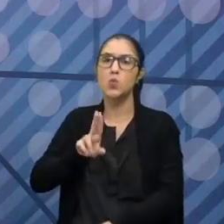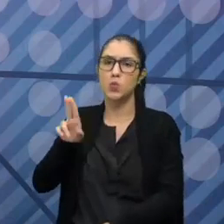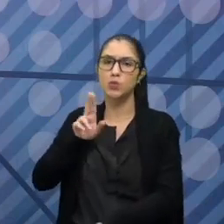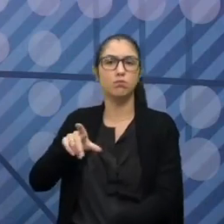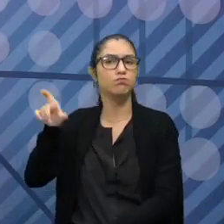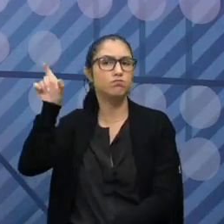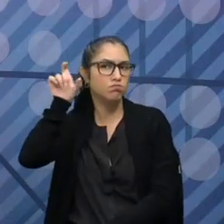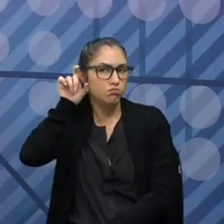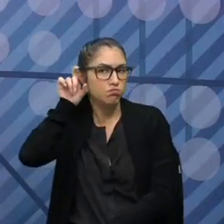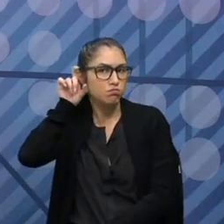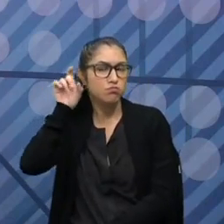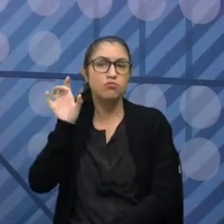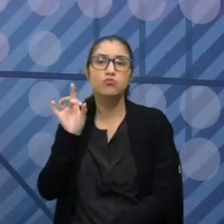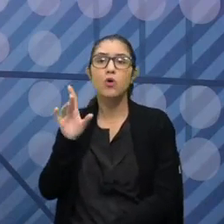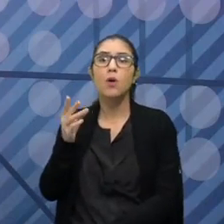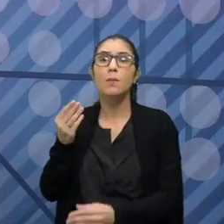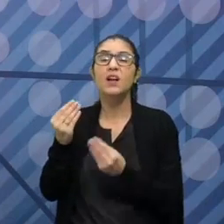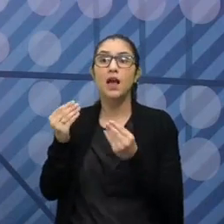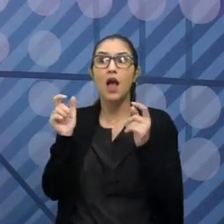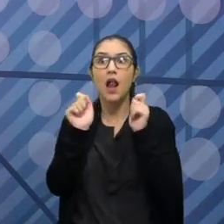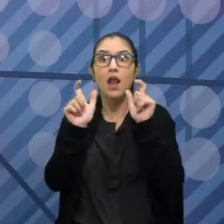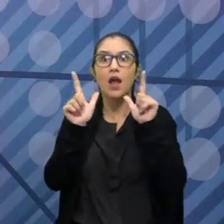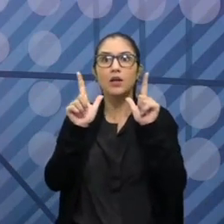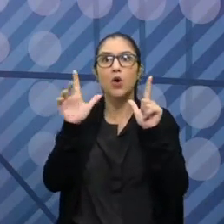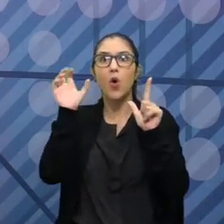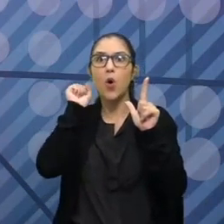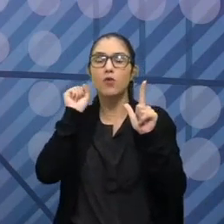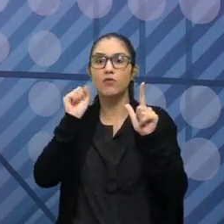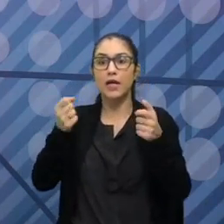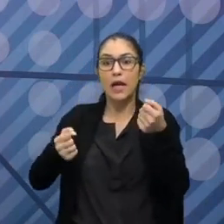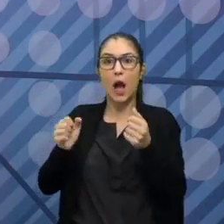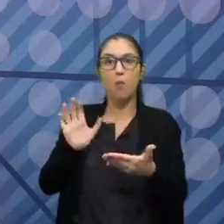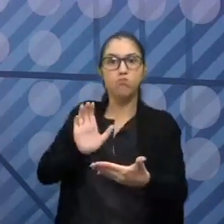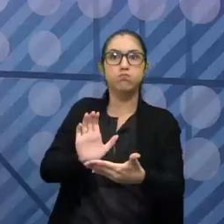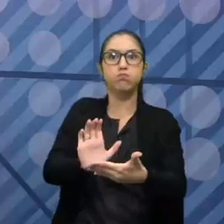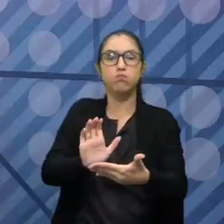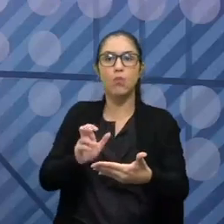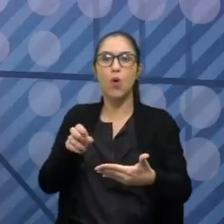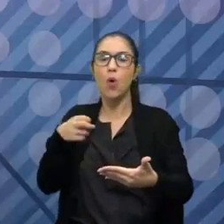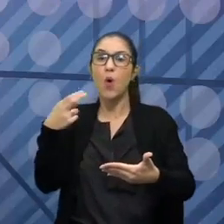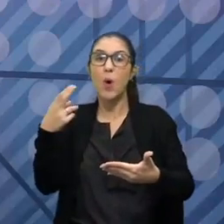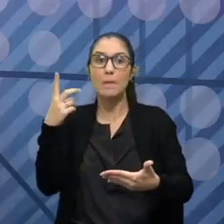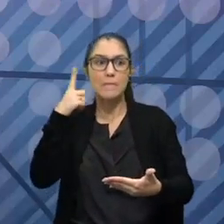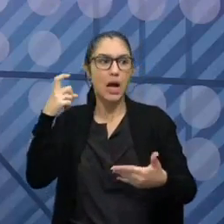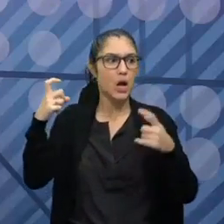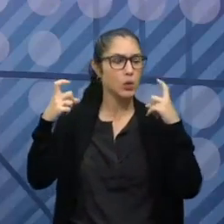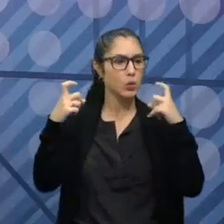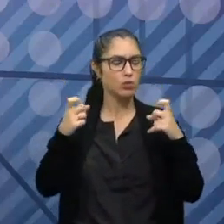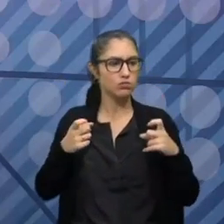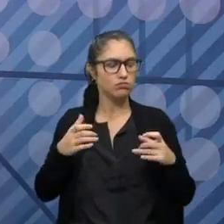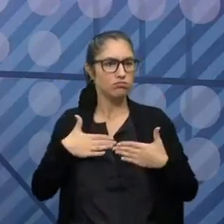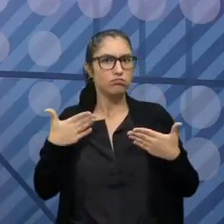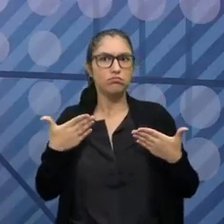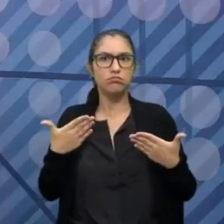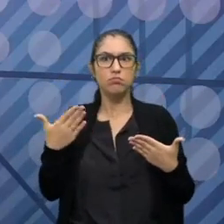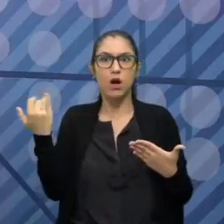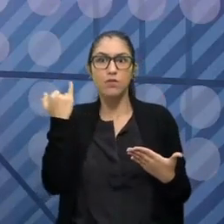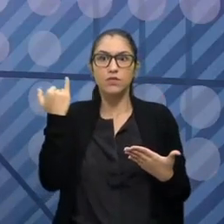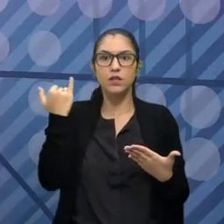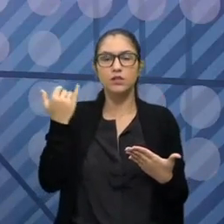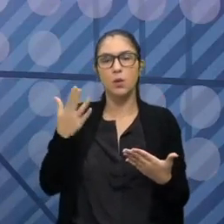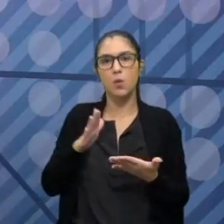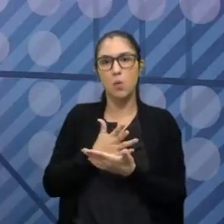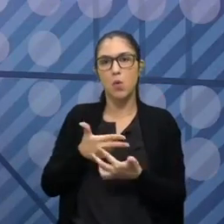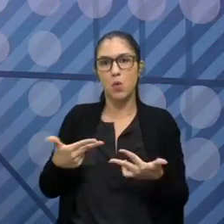auditivo apenas para alerta, para ouvir a buzina de um carro, para ouvir um barulho, né, ser avisado de